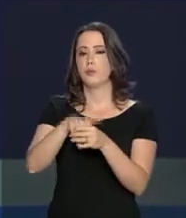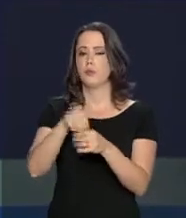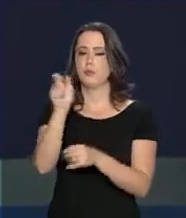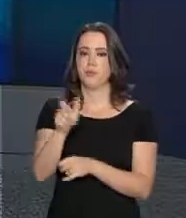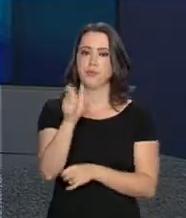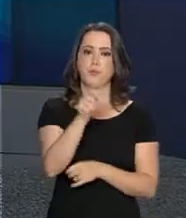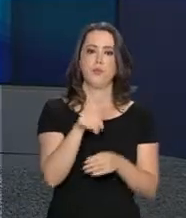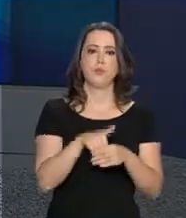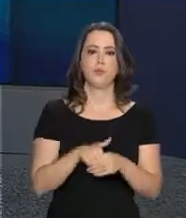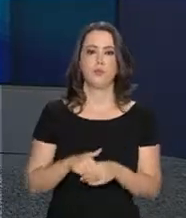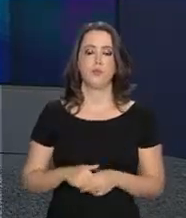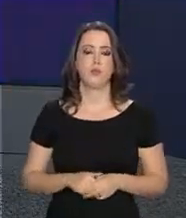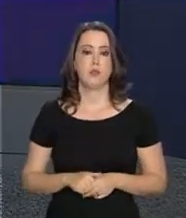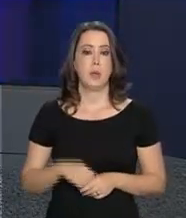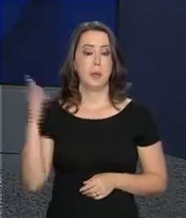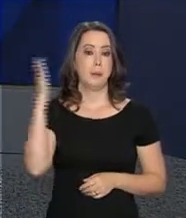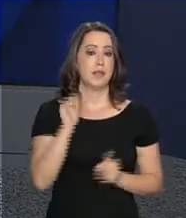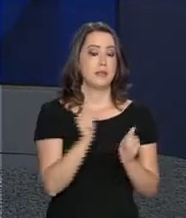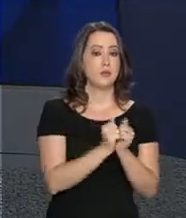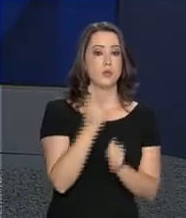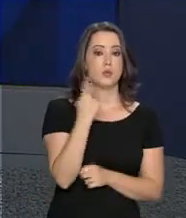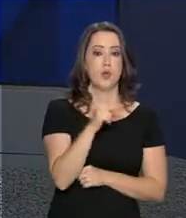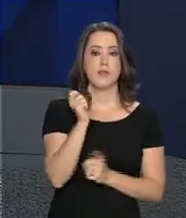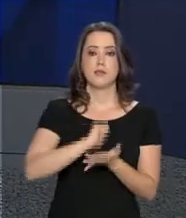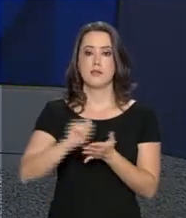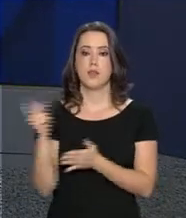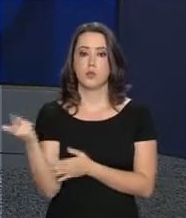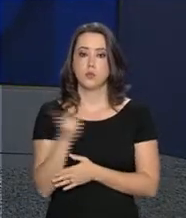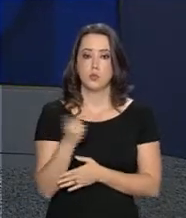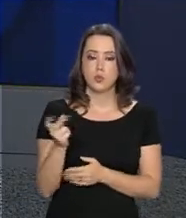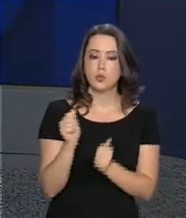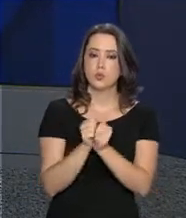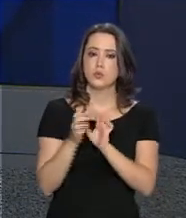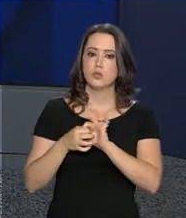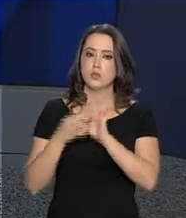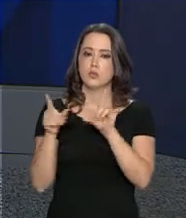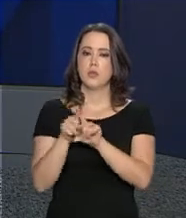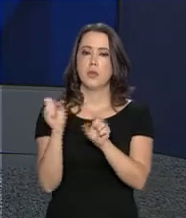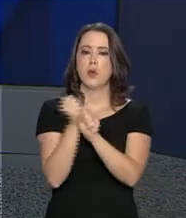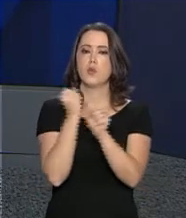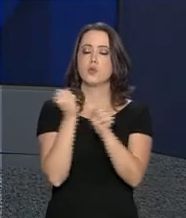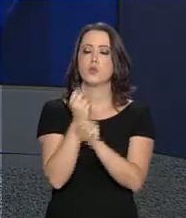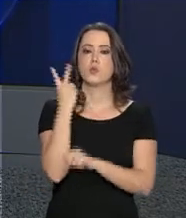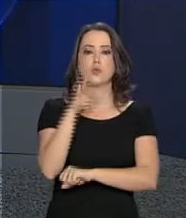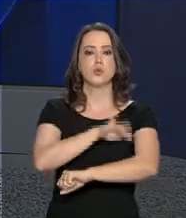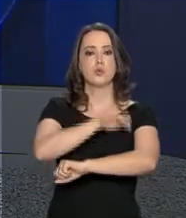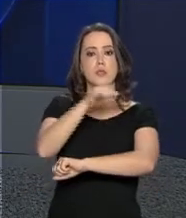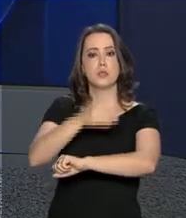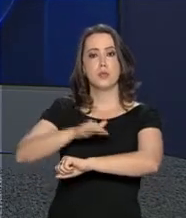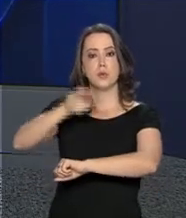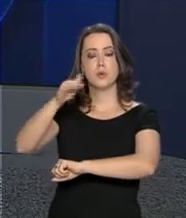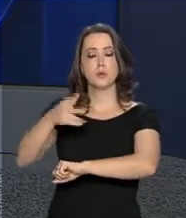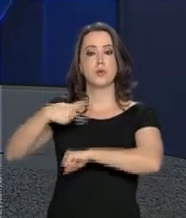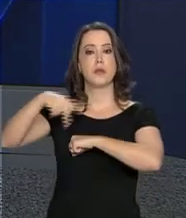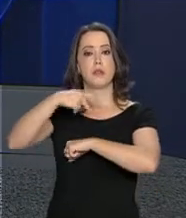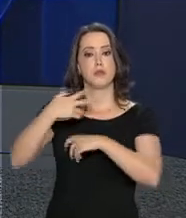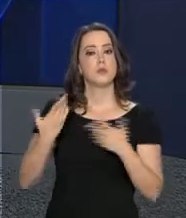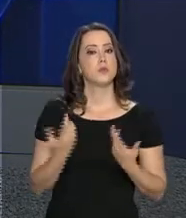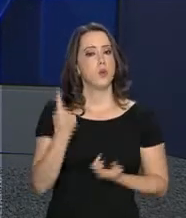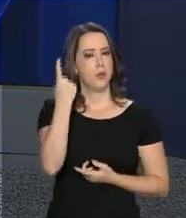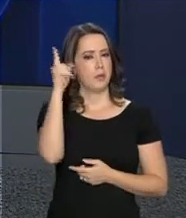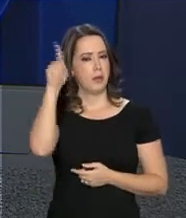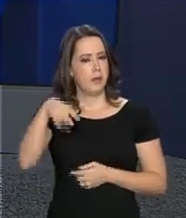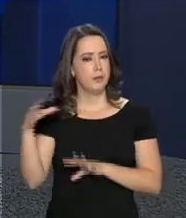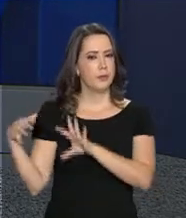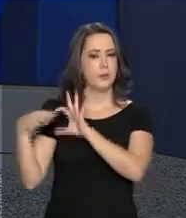eleitor. Brasil e Paraguai assinaram um acordo que autoriza a construção de 2 pontes entre os países. Uma